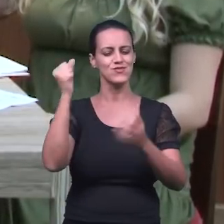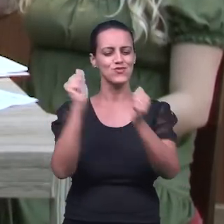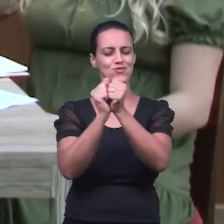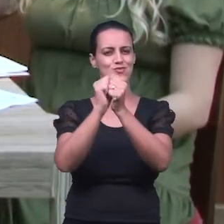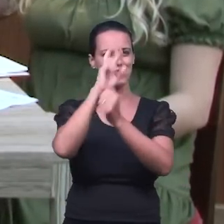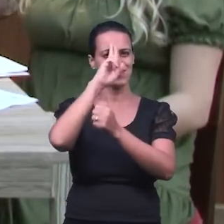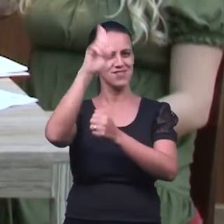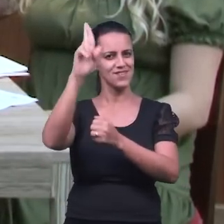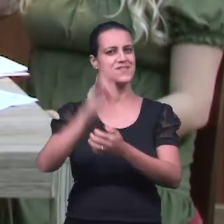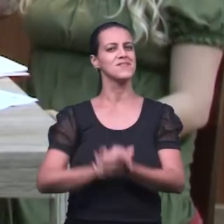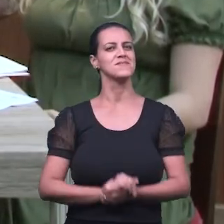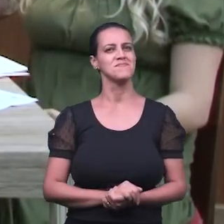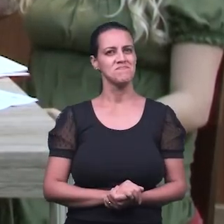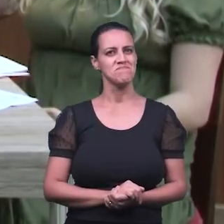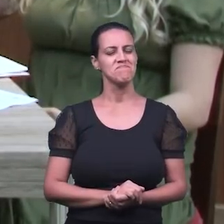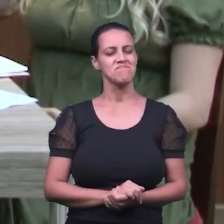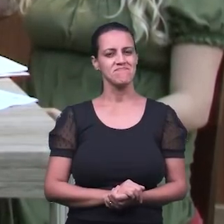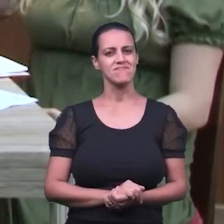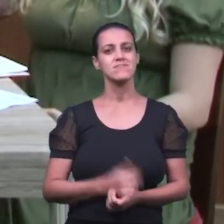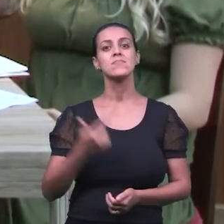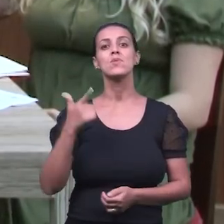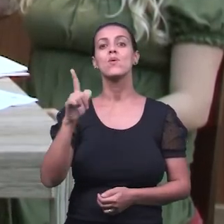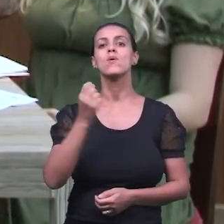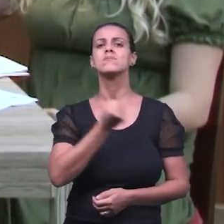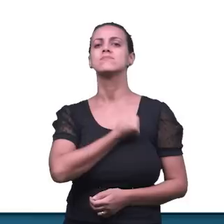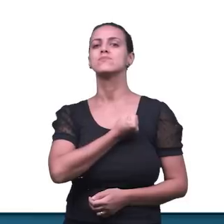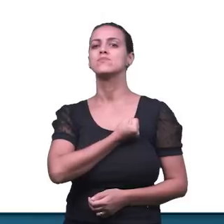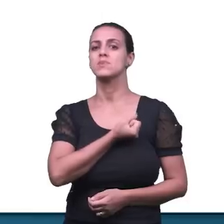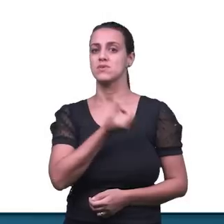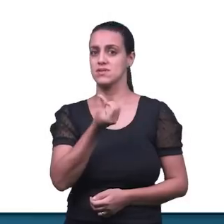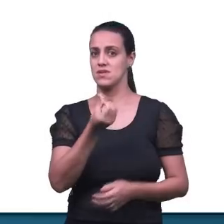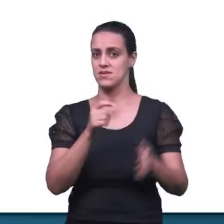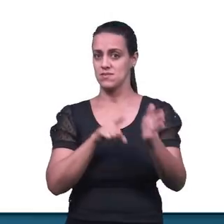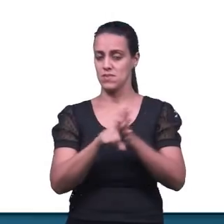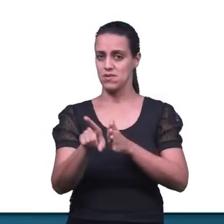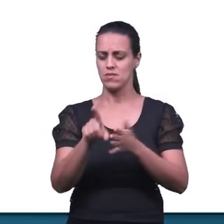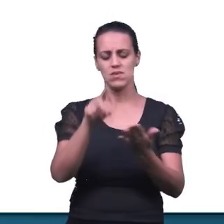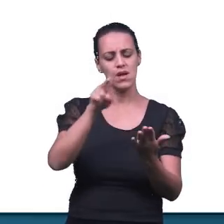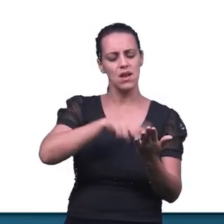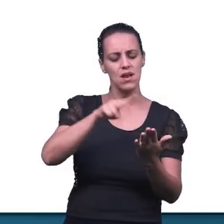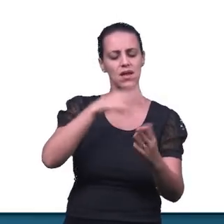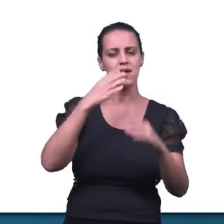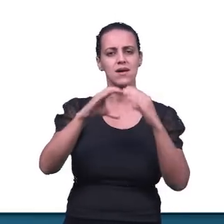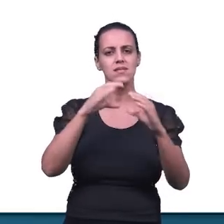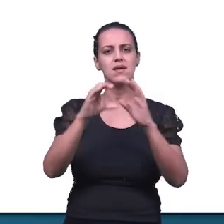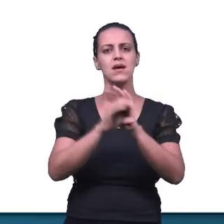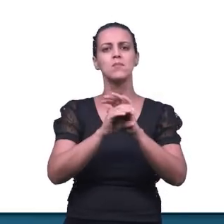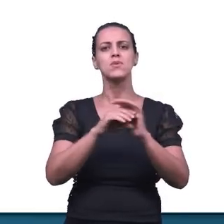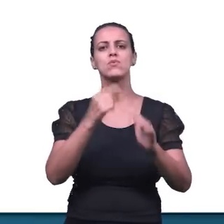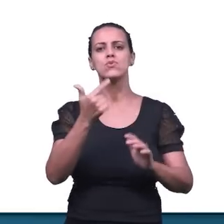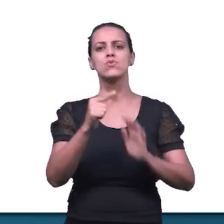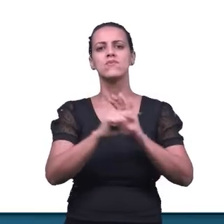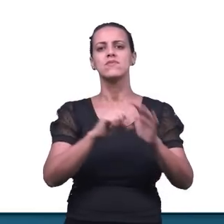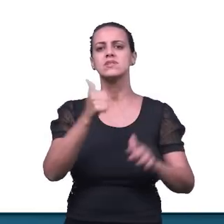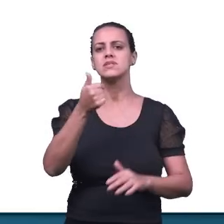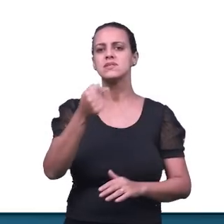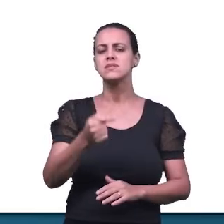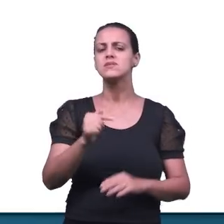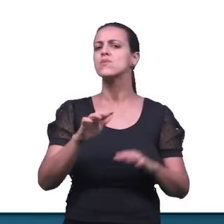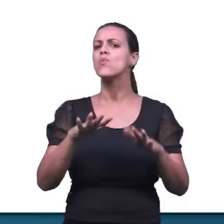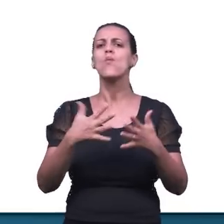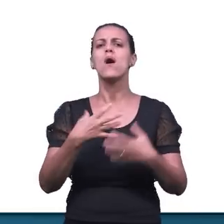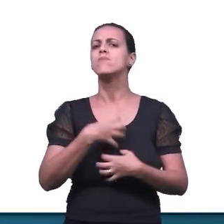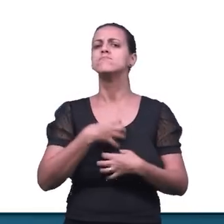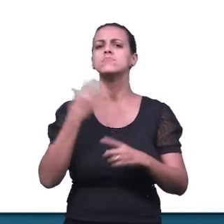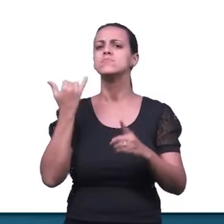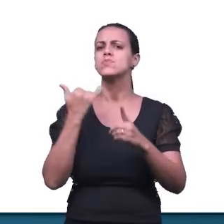Amém. Glória a Jesus. Nossa próxima pergunta, número 6, lendo Cantares, capítulo 2, verso 17. Qual a